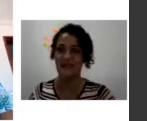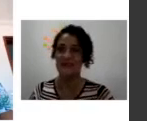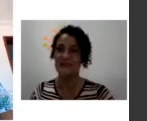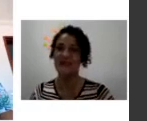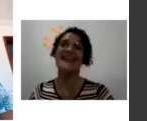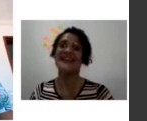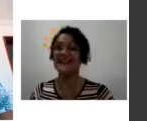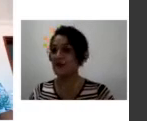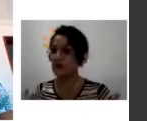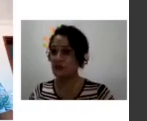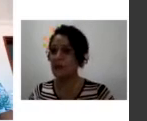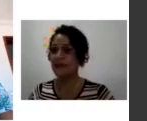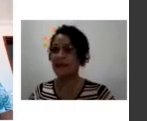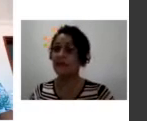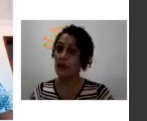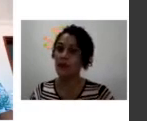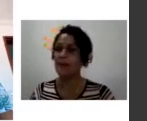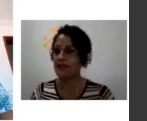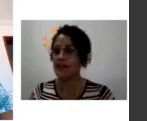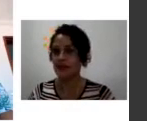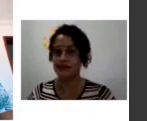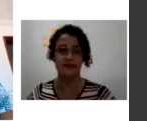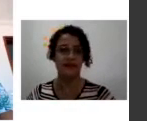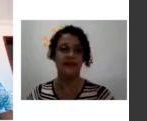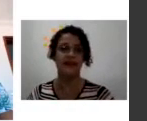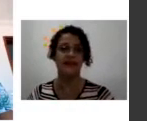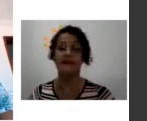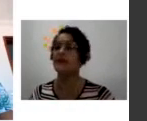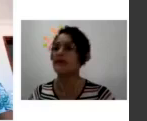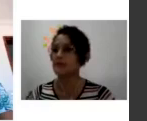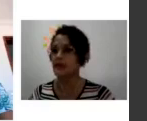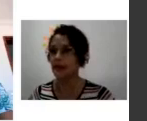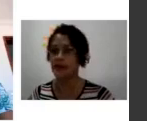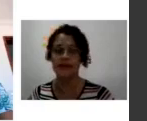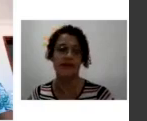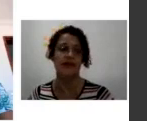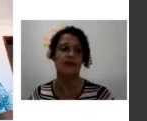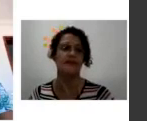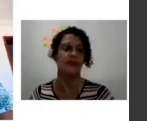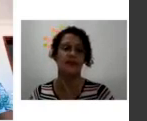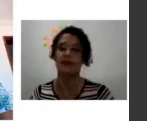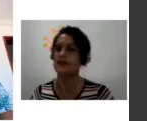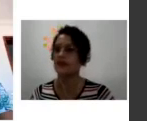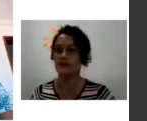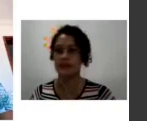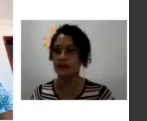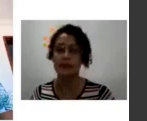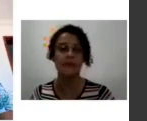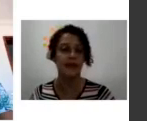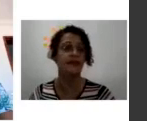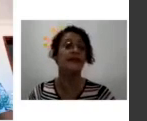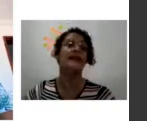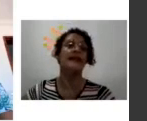quem ainda não tomou, e todo mundo aprendendo com o aprendizado, né, dele também, com as experiências que ele sempre colocou assim, de maneira